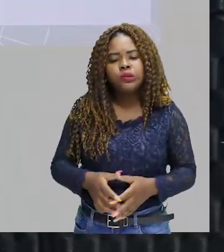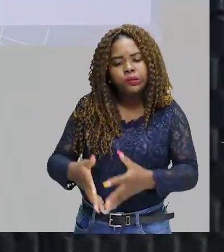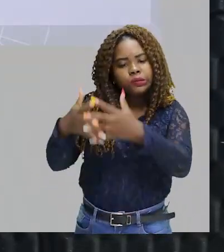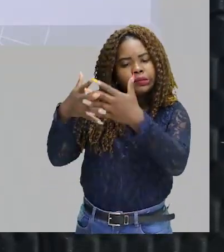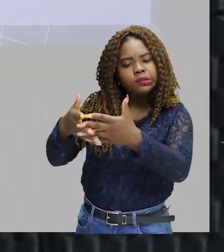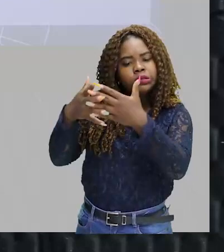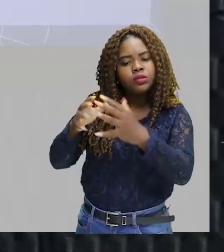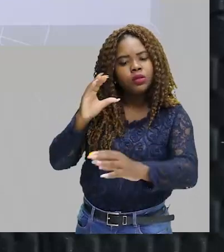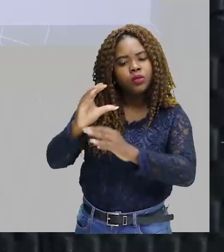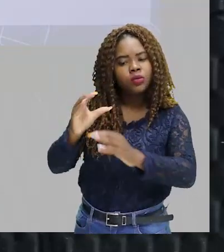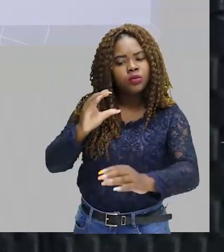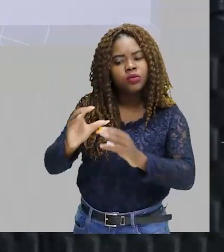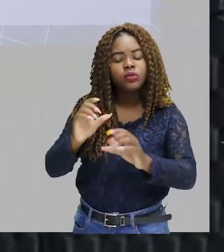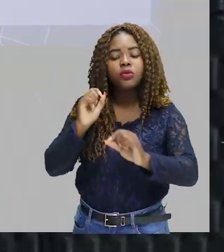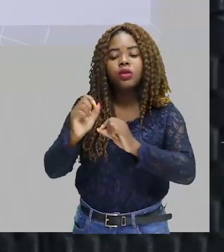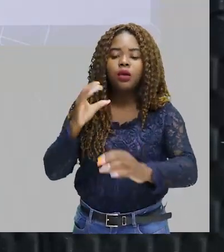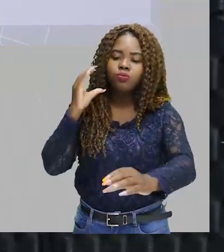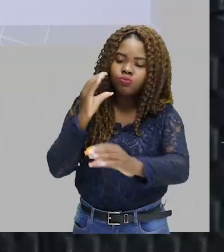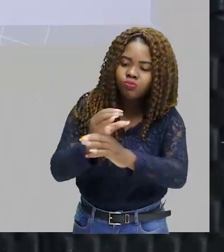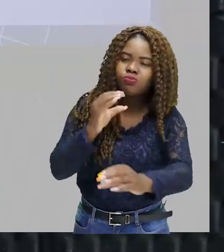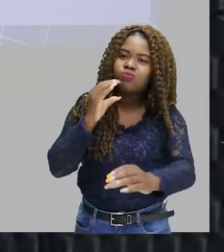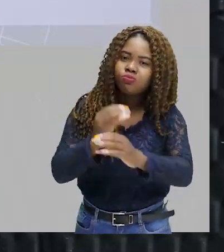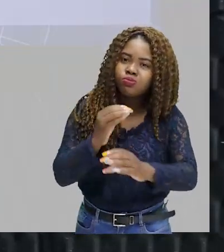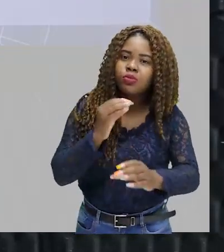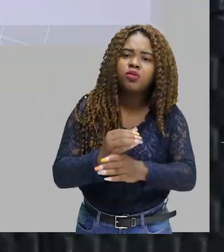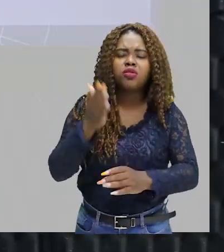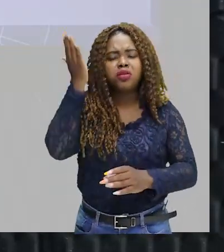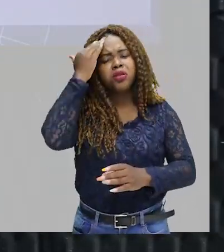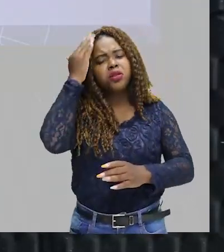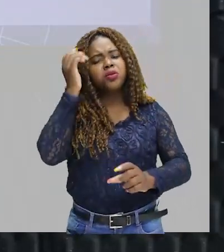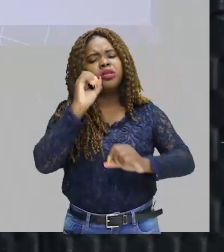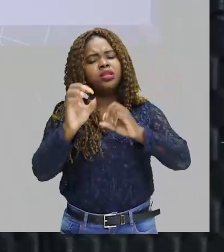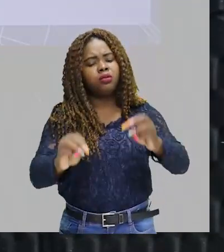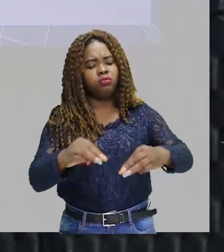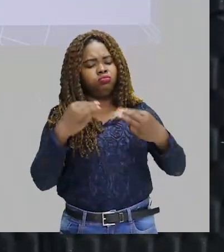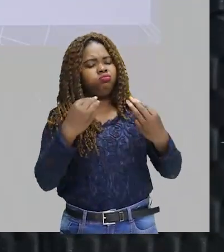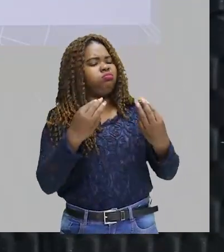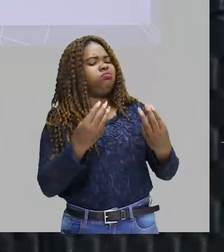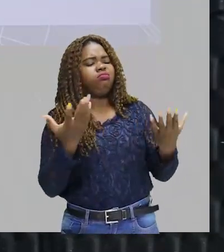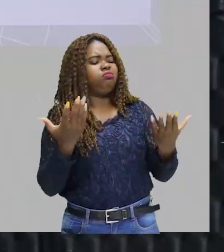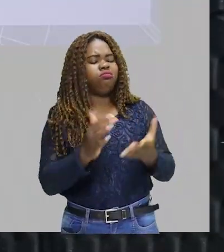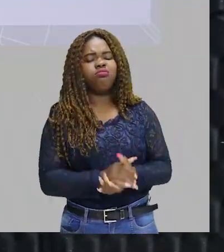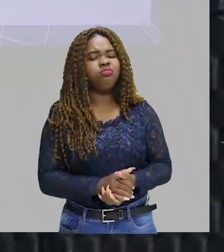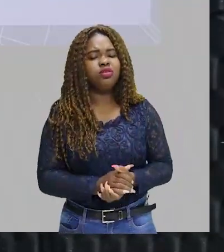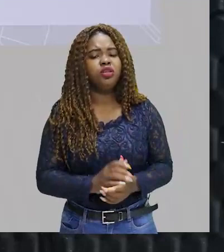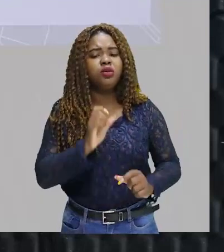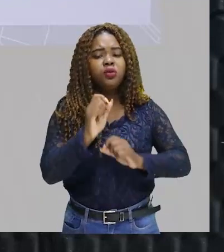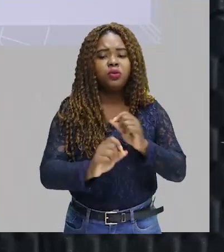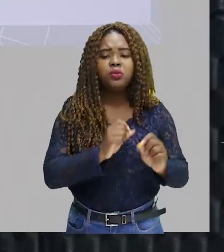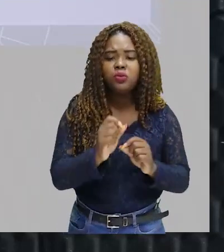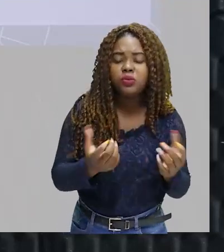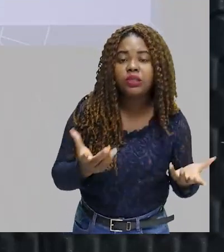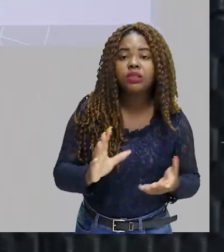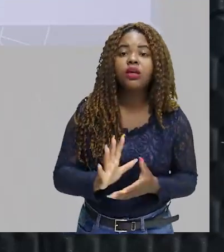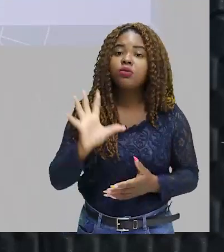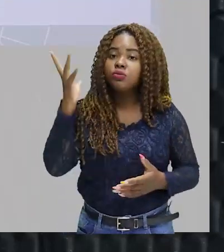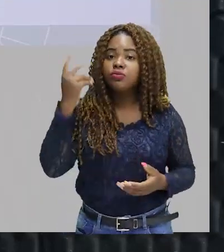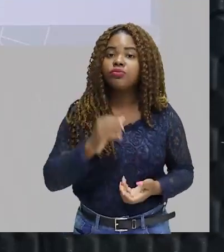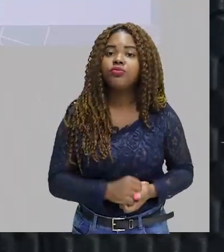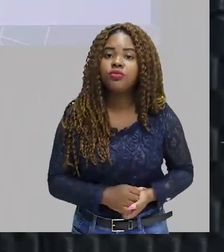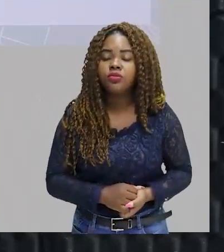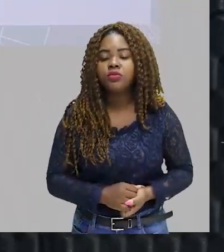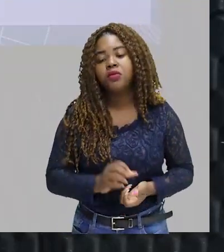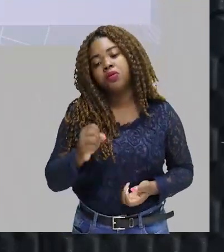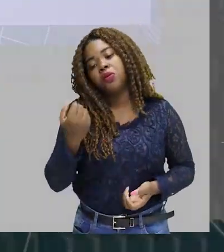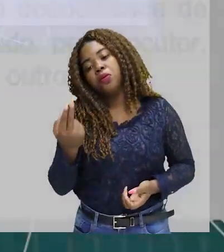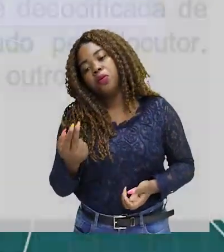que atrapalha a minha comunicação, seja por eu não compreender o que o emissor está falando, por seu idioma diferente, ou um